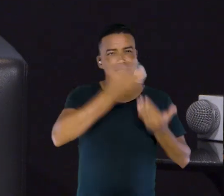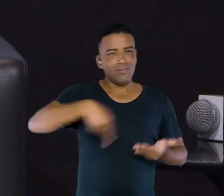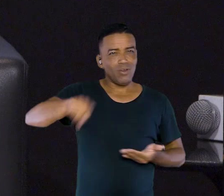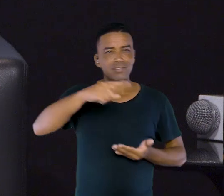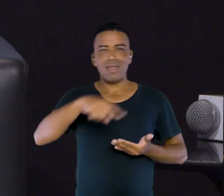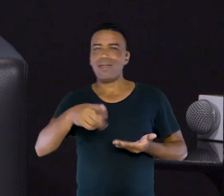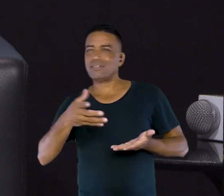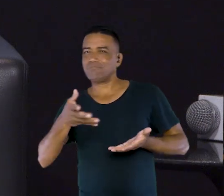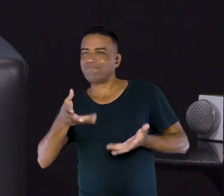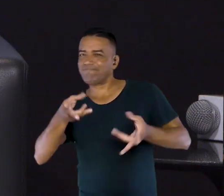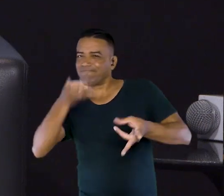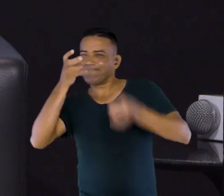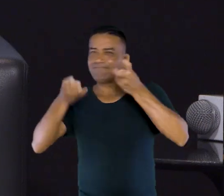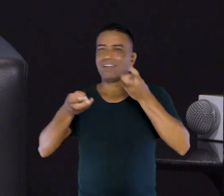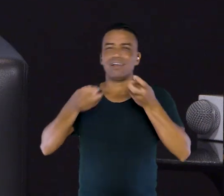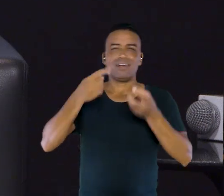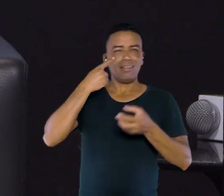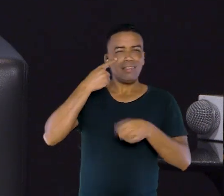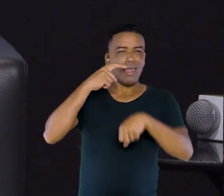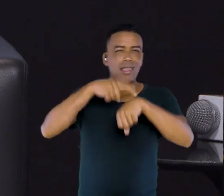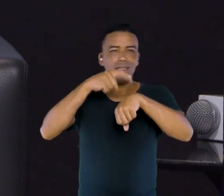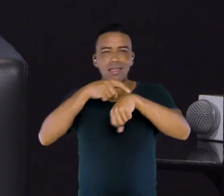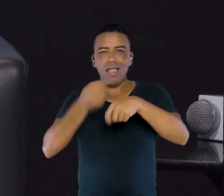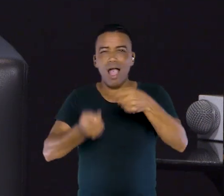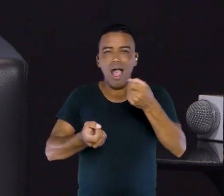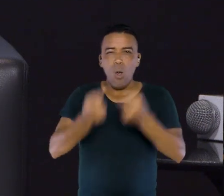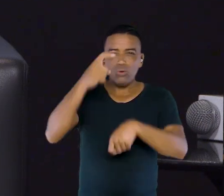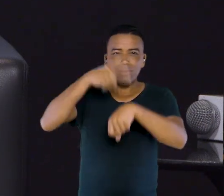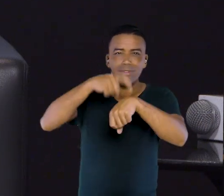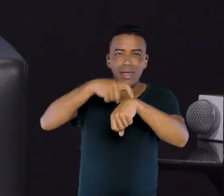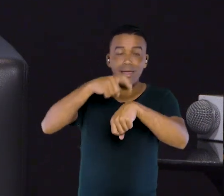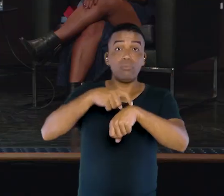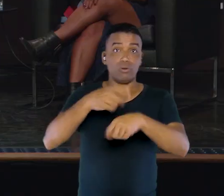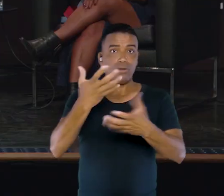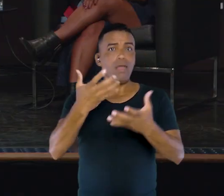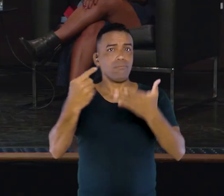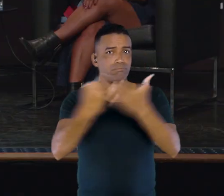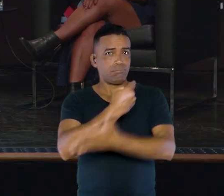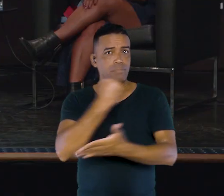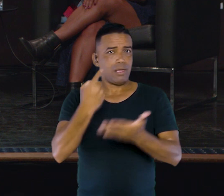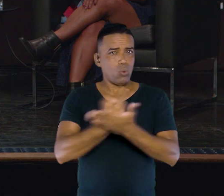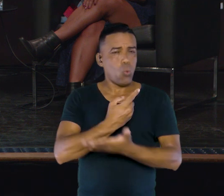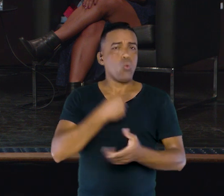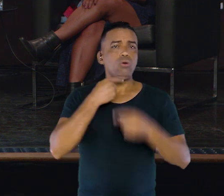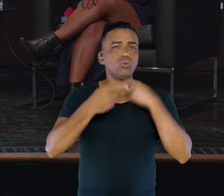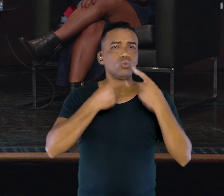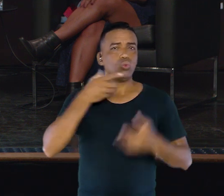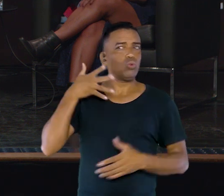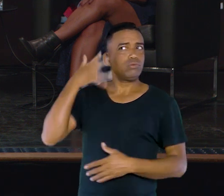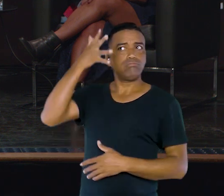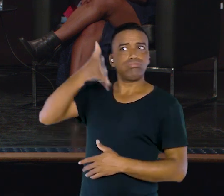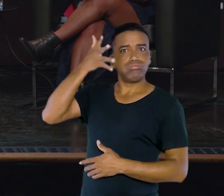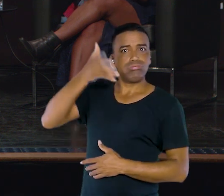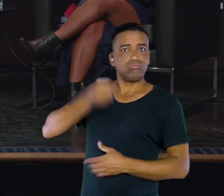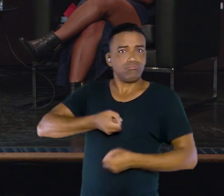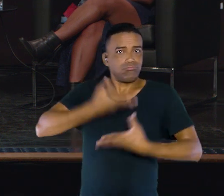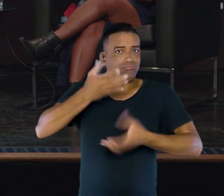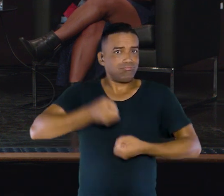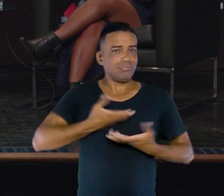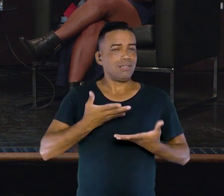pela escuta. Acho que a gente tem ainda alguns minutinhos. Alguém gostaria de fazer alguma questão, algum